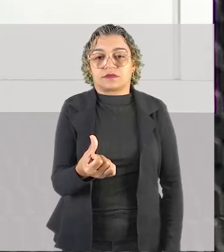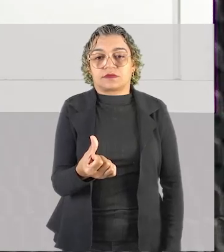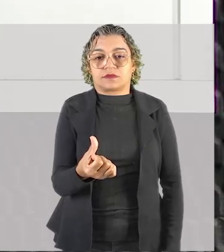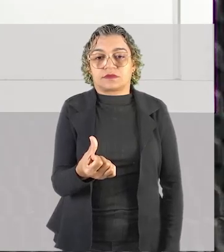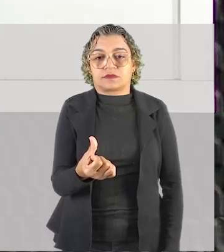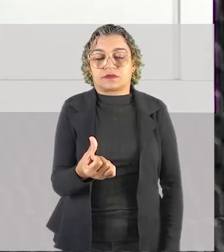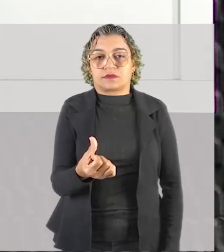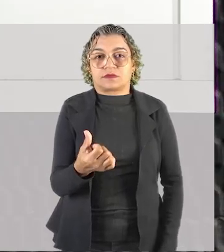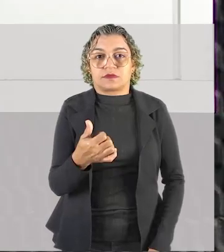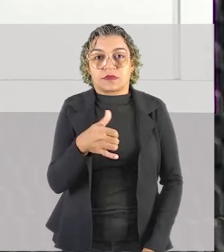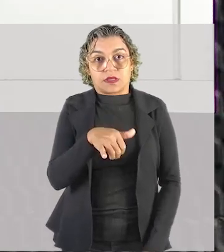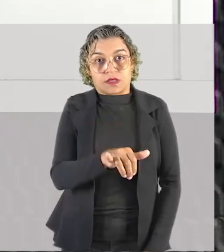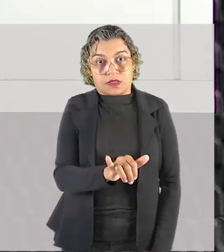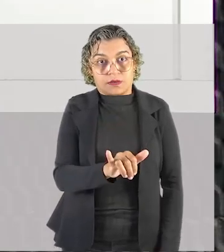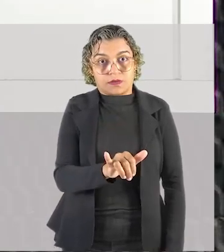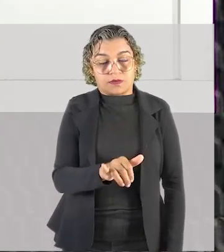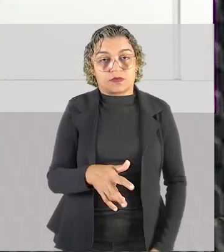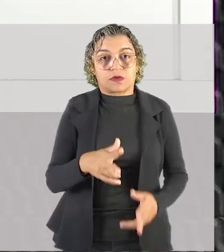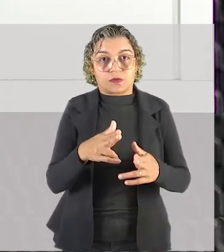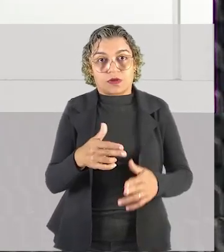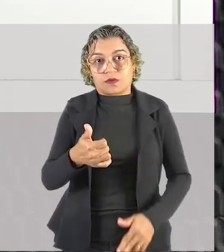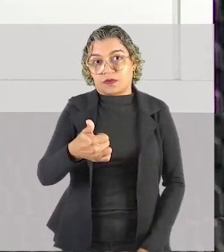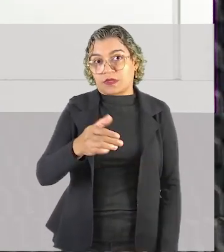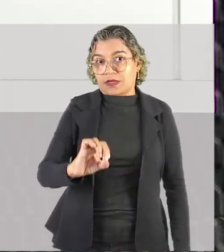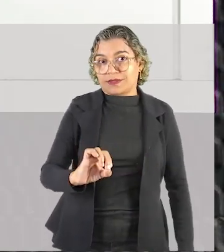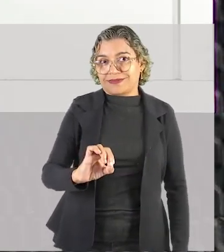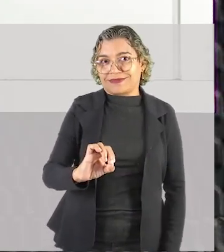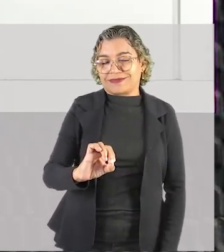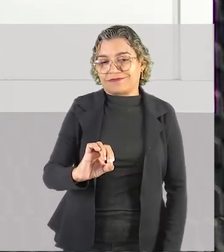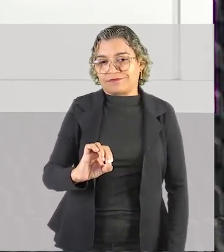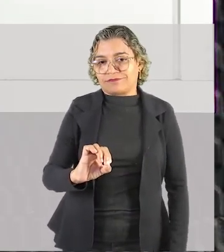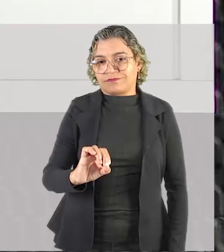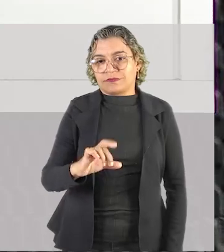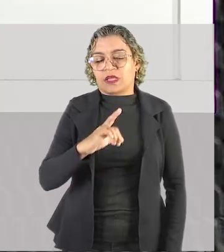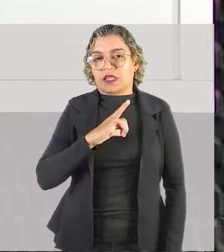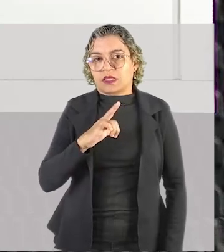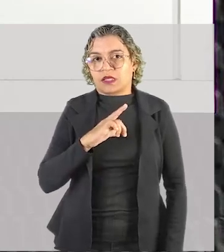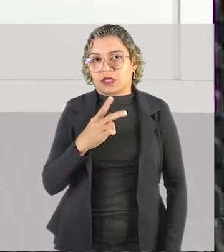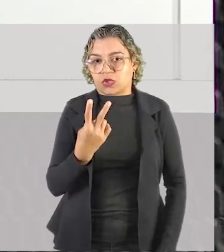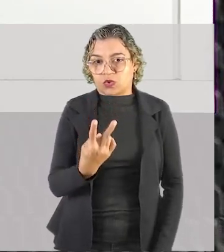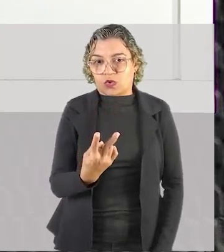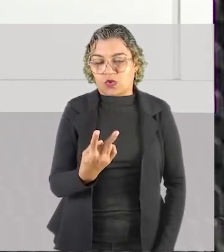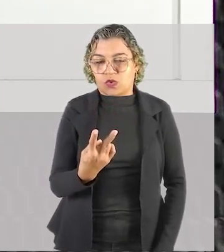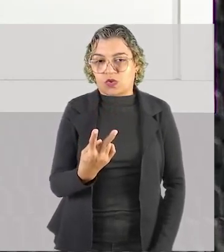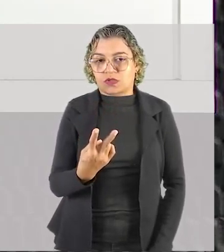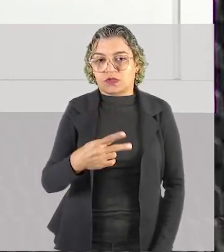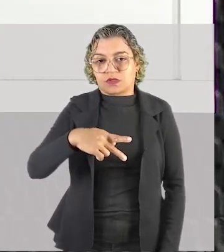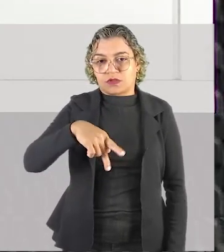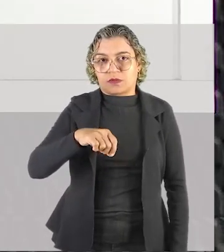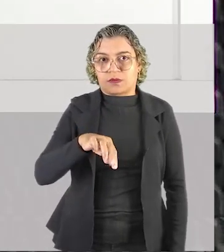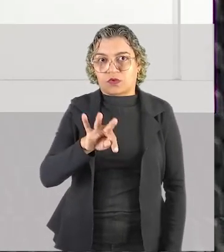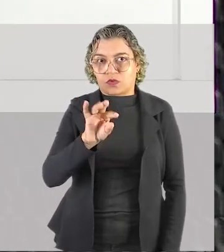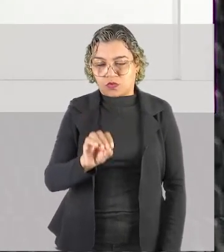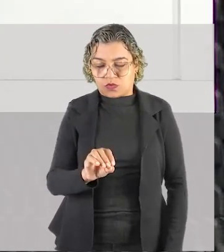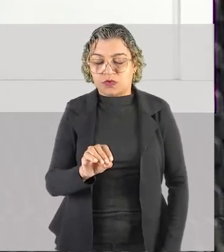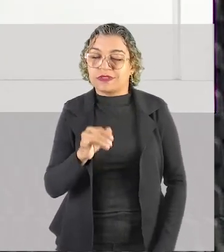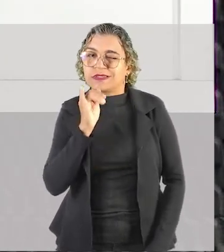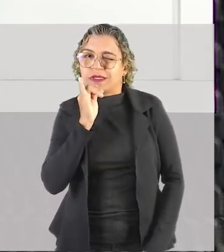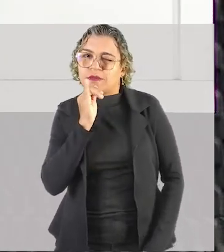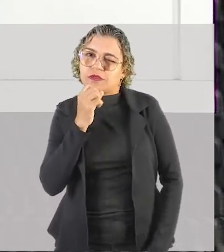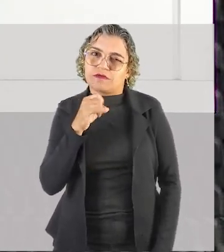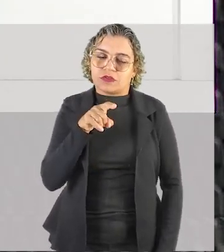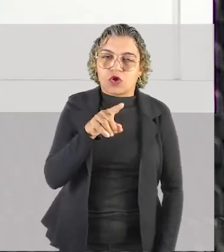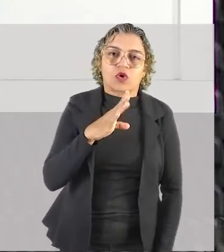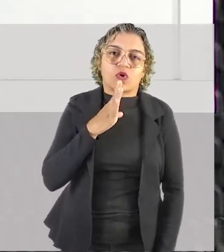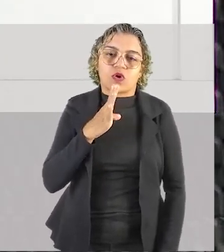nós temos que o y vai ser igual a 10. Então eu tenho dois pontos que é o que eu preciso. Se você